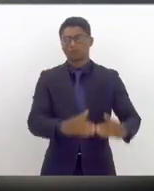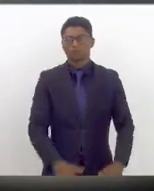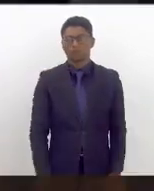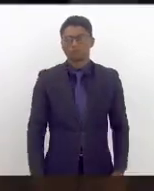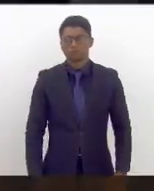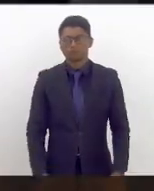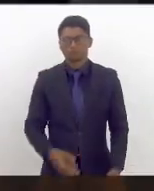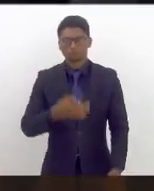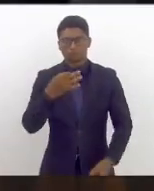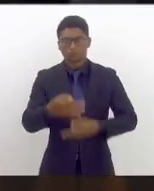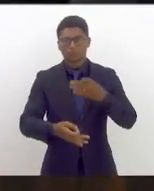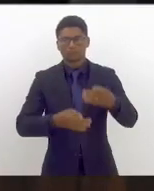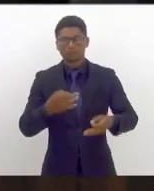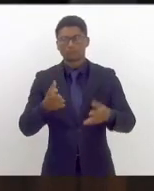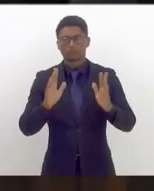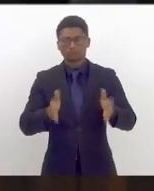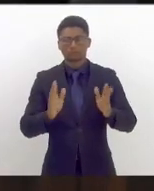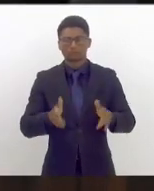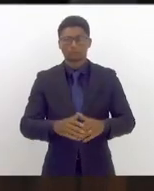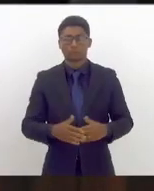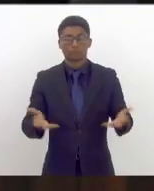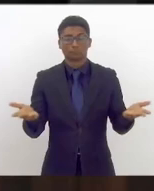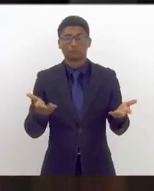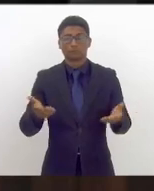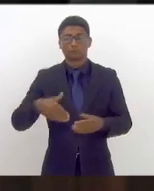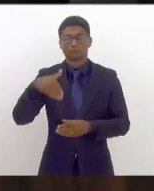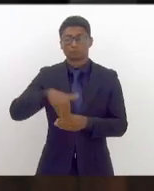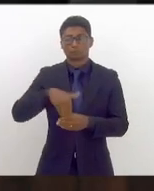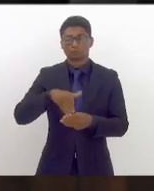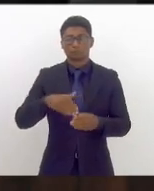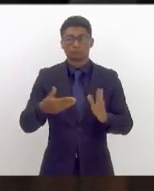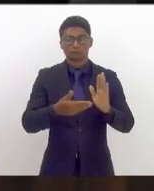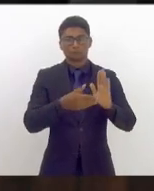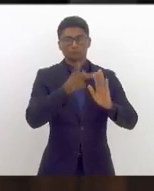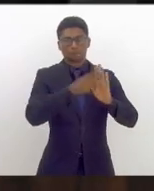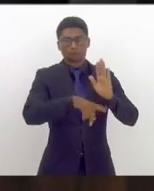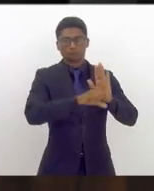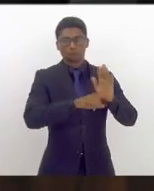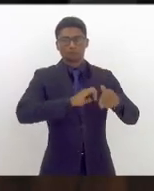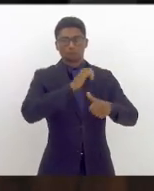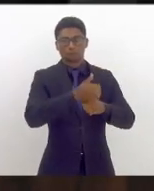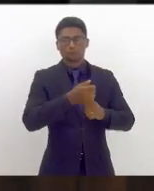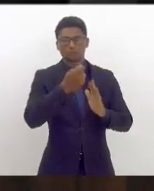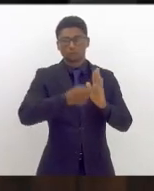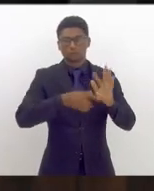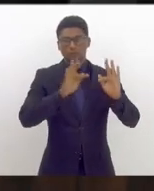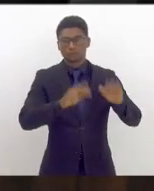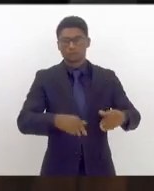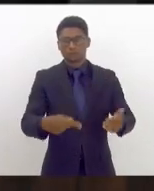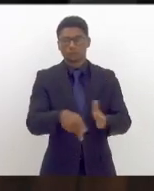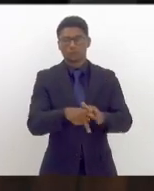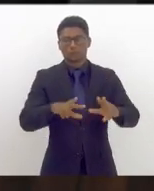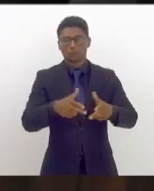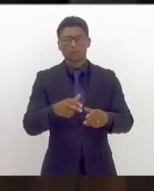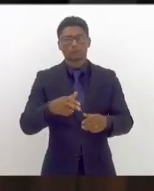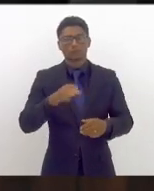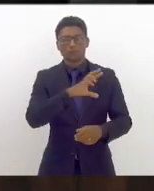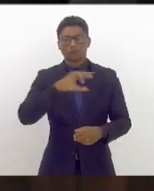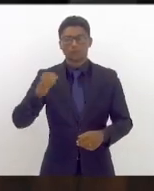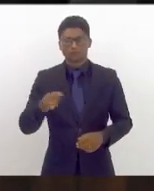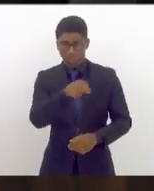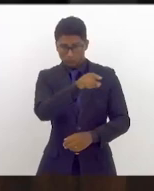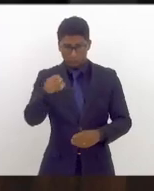com os pareceres emitidos em votação substantivo conforma final de redação da comissão de construção justiça